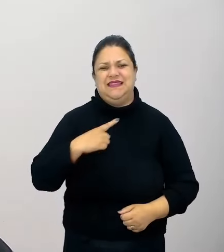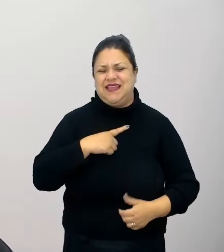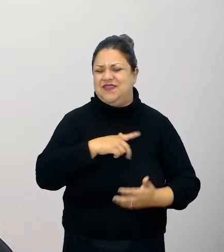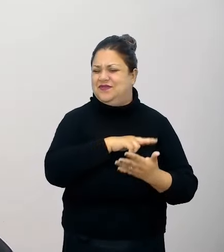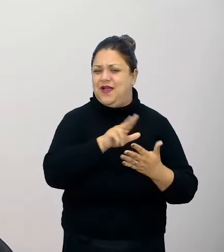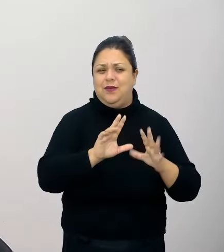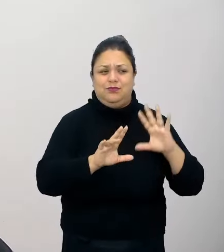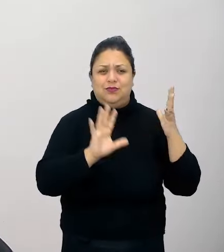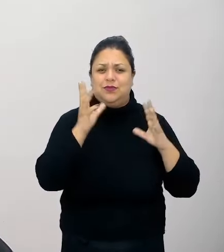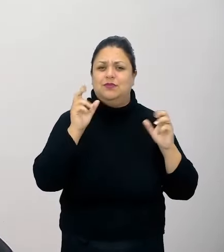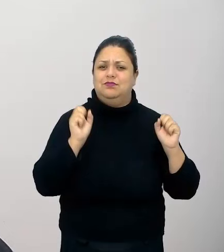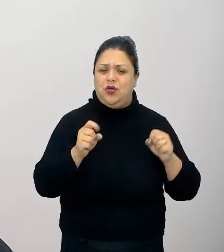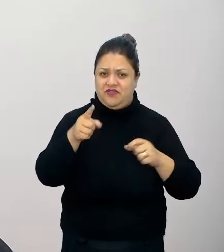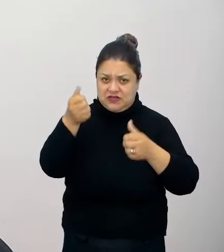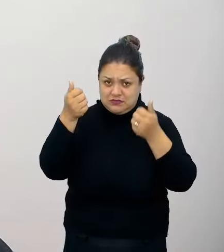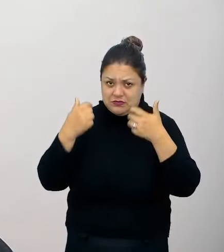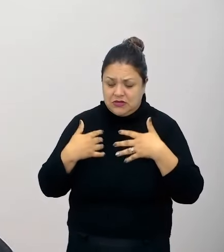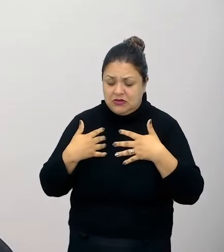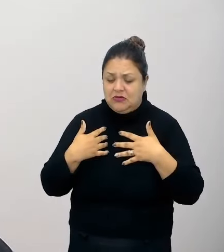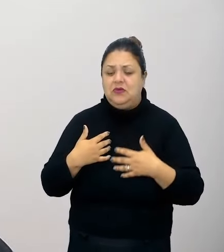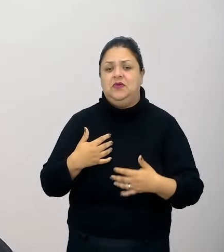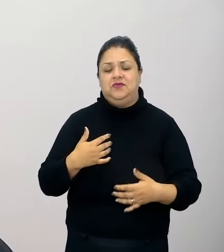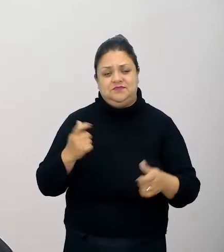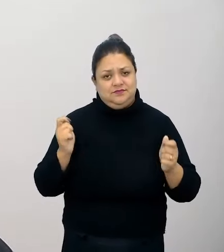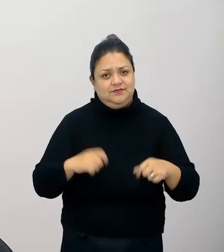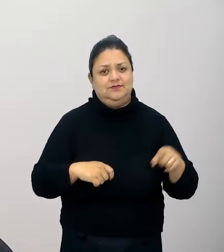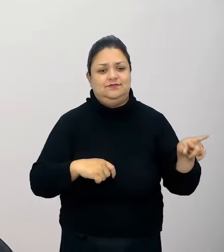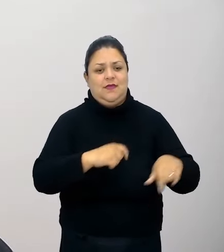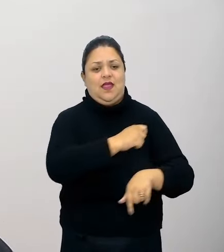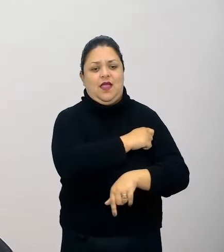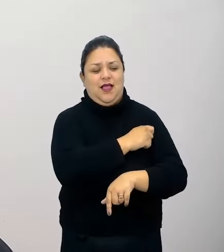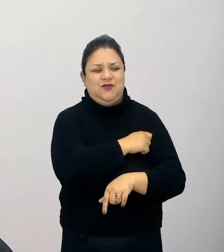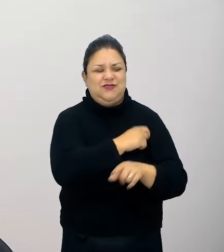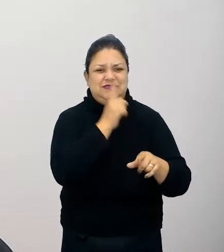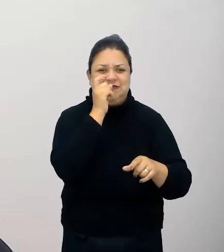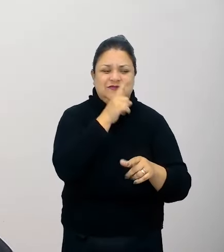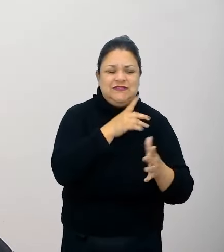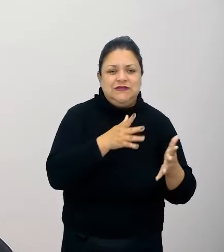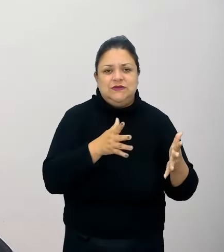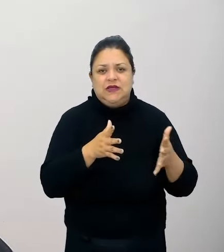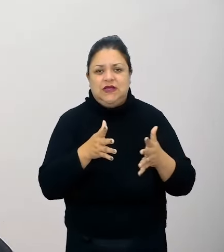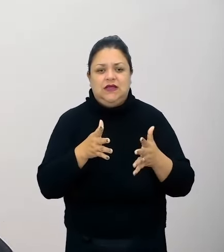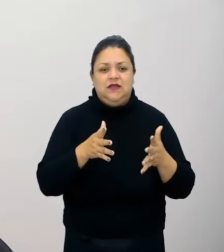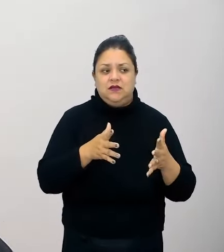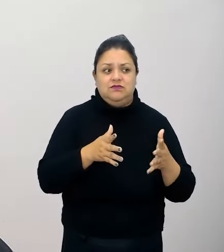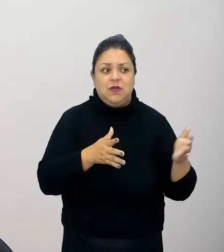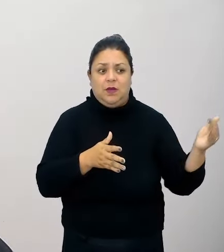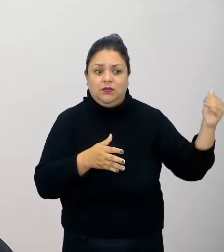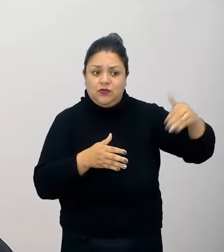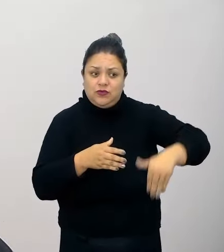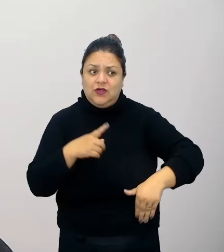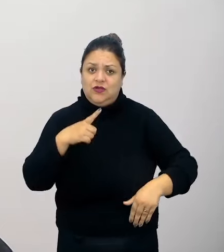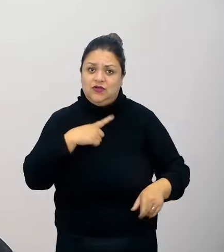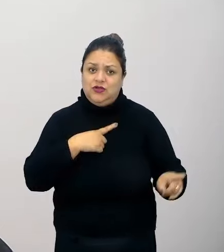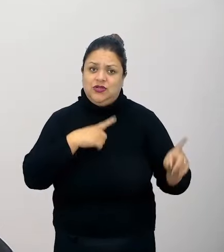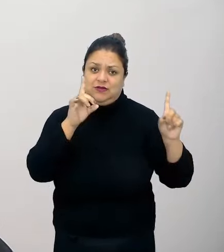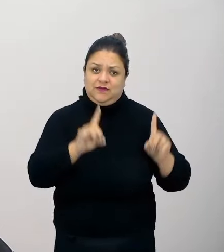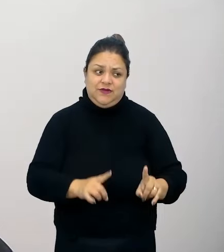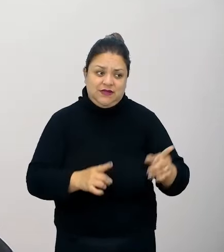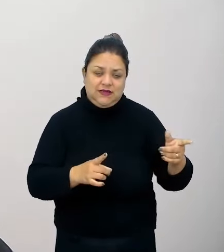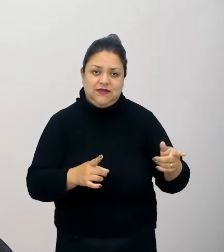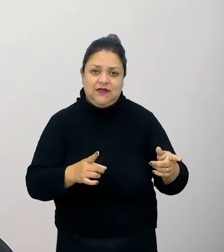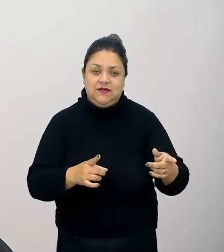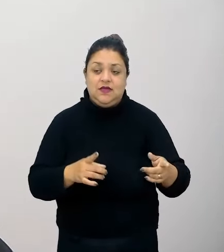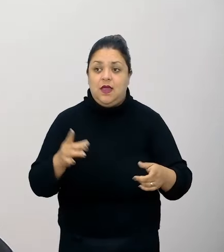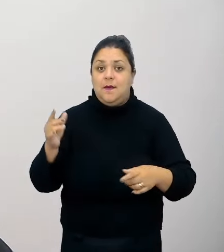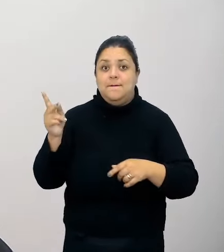no início, que esses alunos, com todas essas dificuldades, estão chegando. E se tem o professor